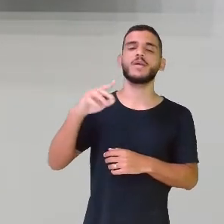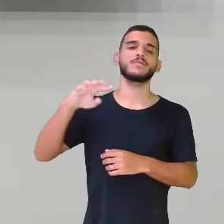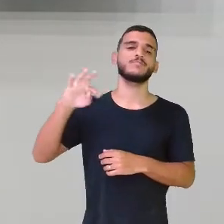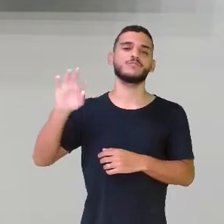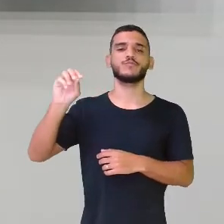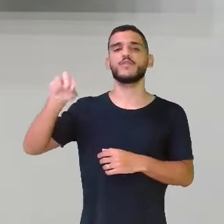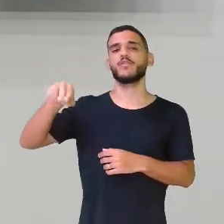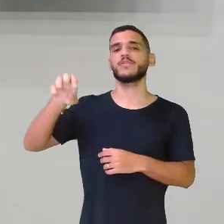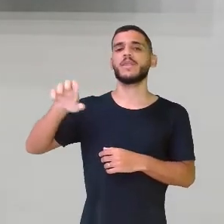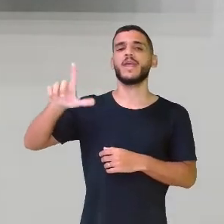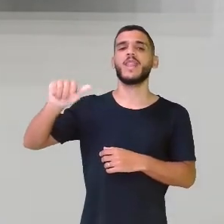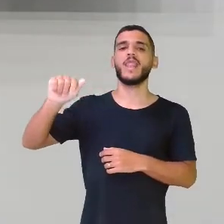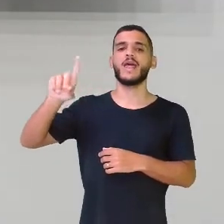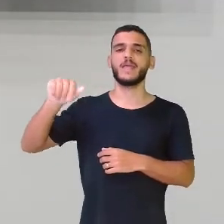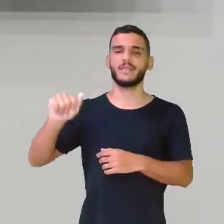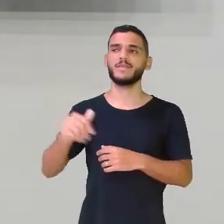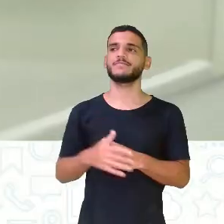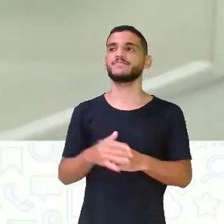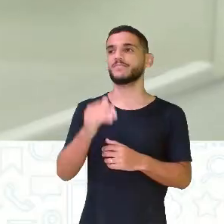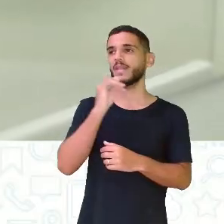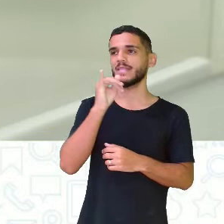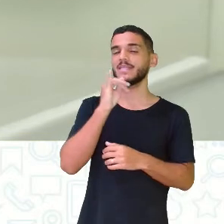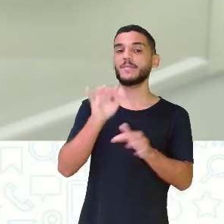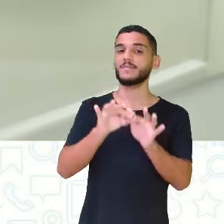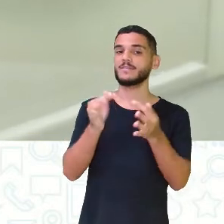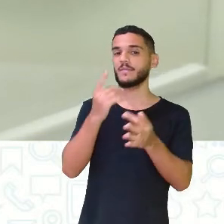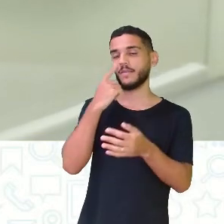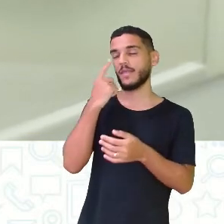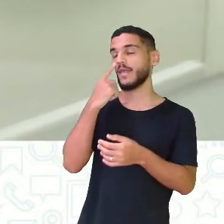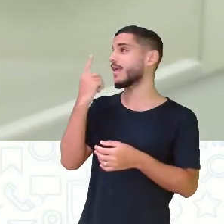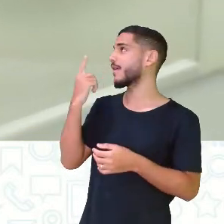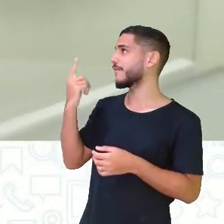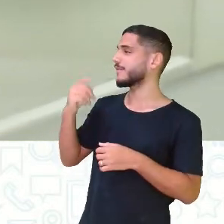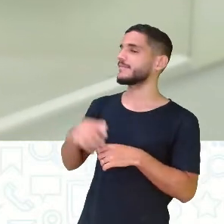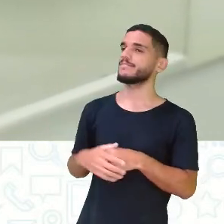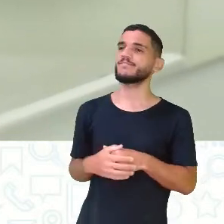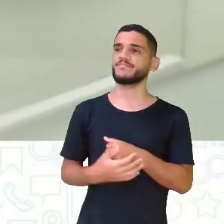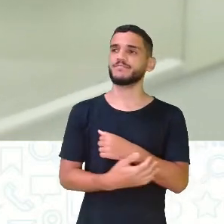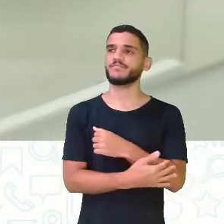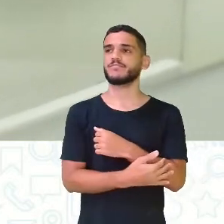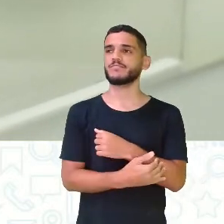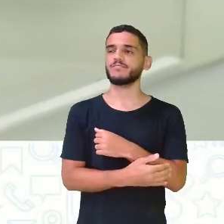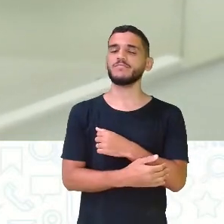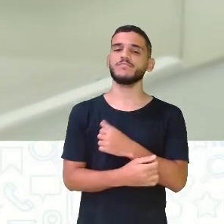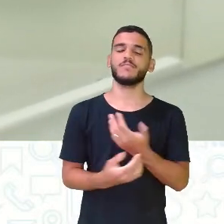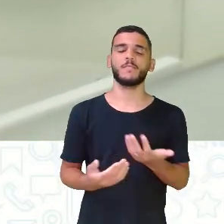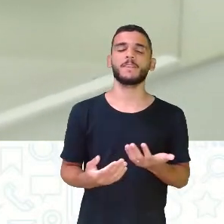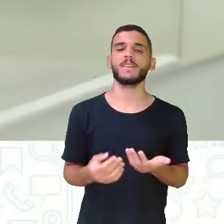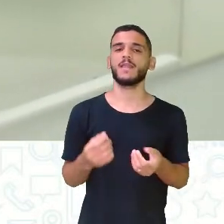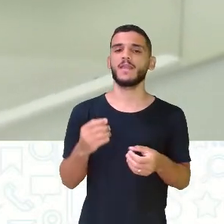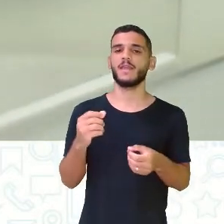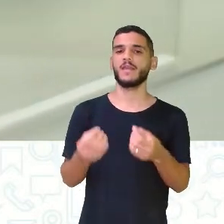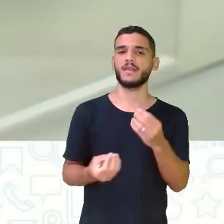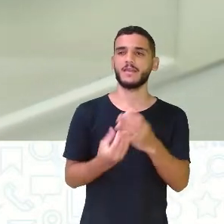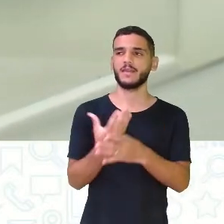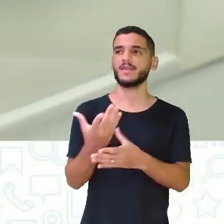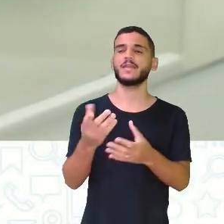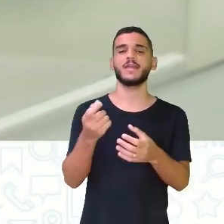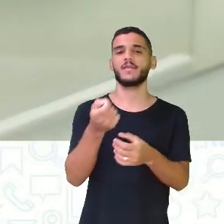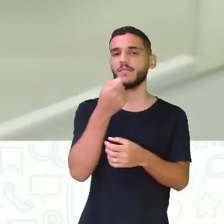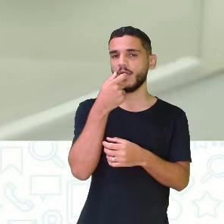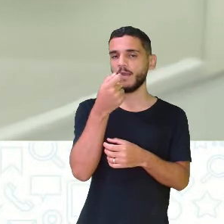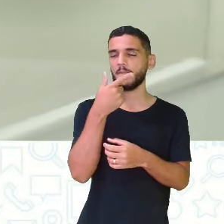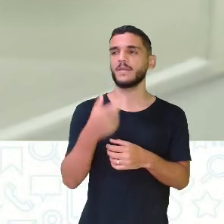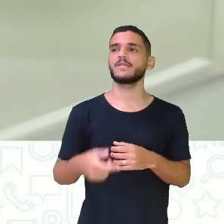tá? Aqui eu tenho um exemplo simples, ó, que é a manipulação de um medicamento. Possivelmente.